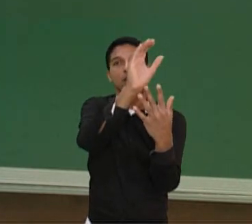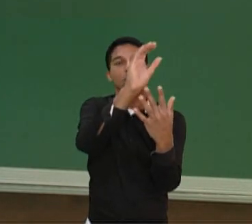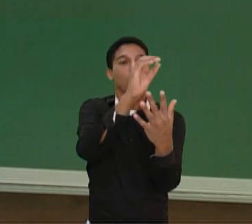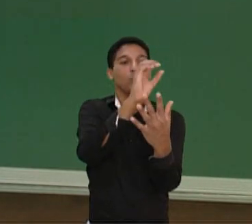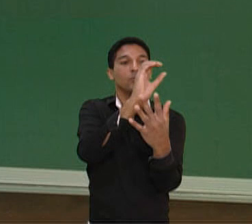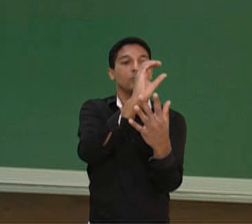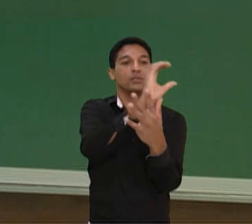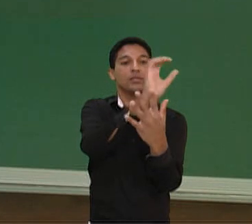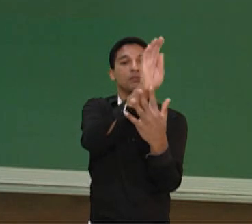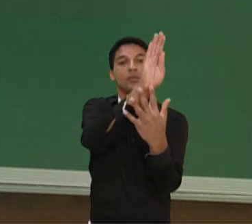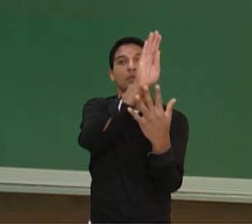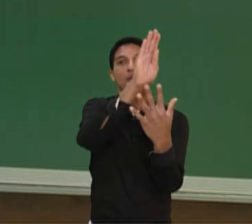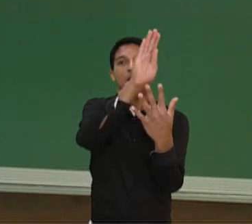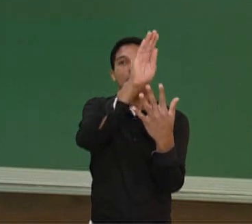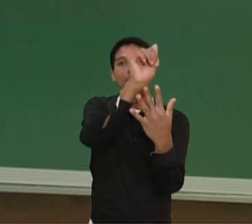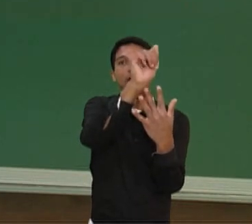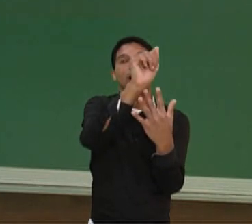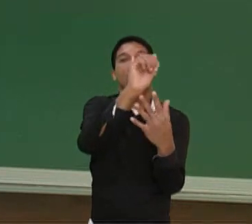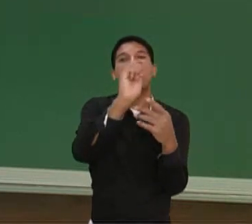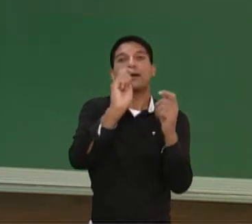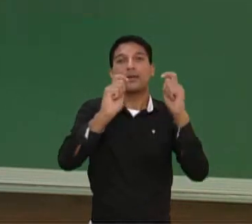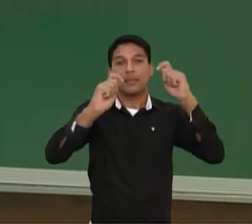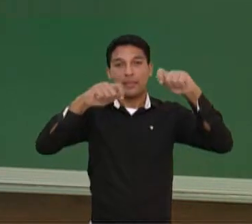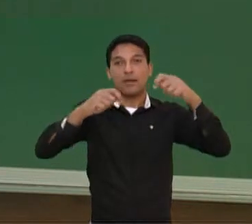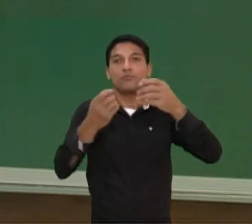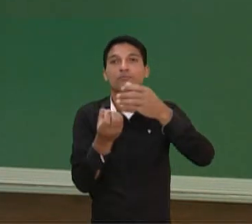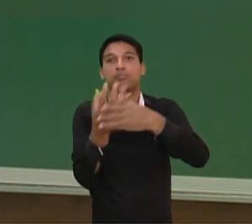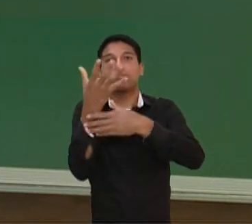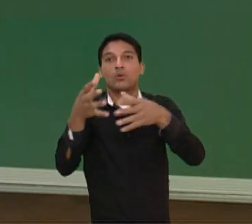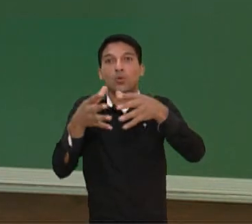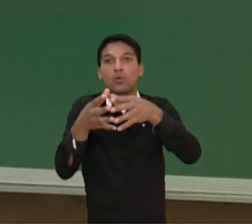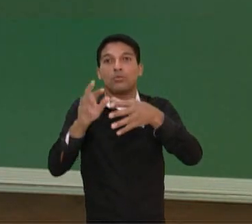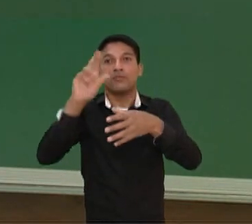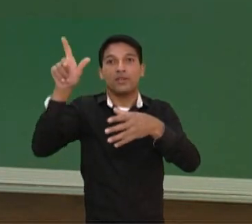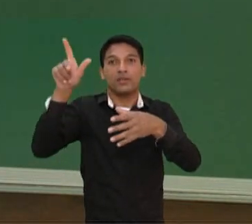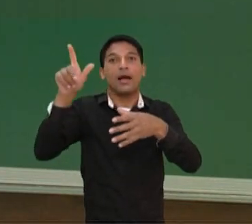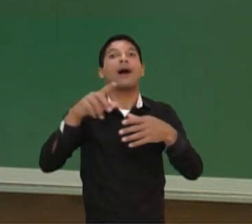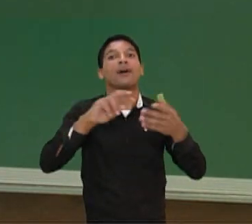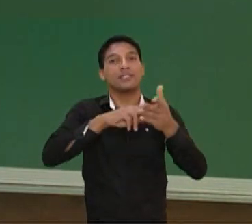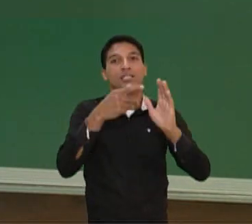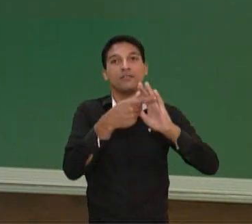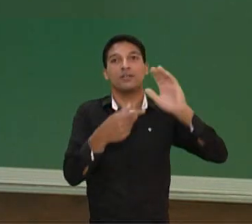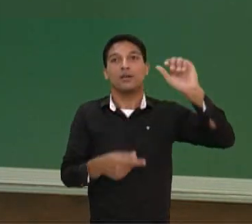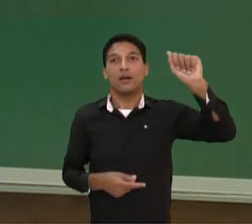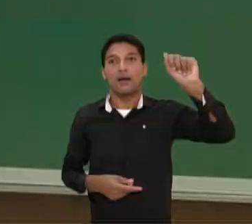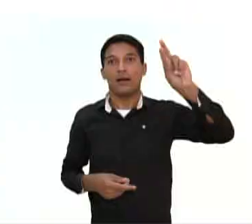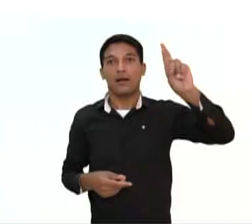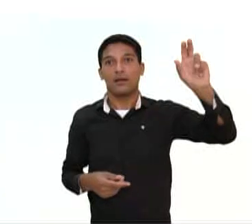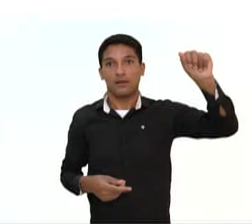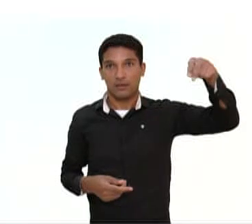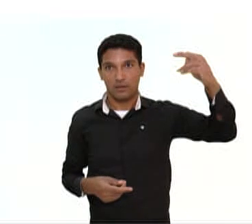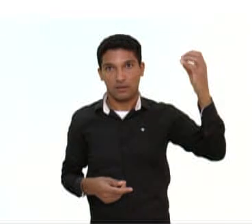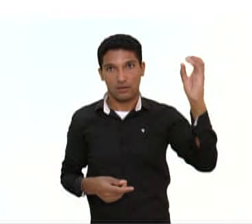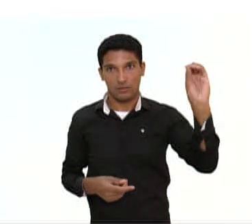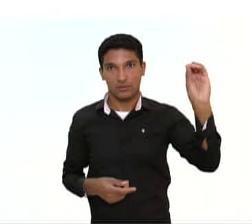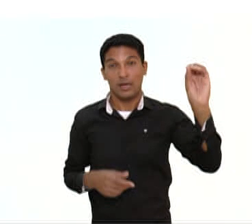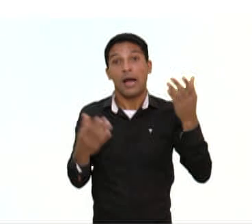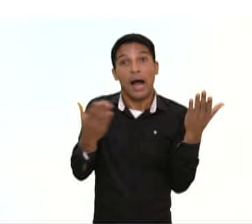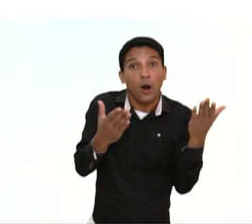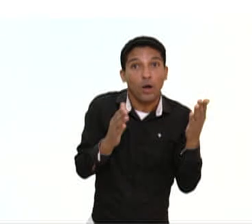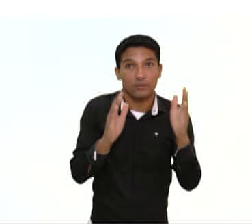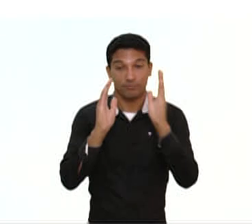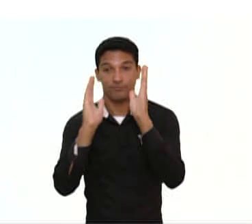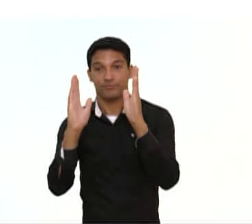A, define um conjunto diferente, então é um arranjo. Na combinação, a ordem dos agrupamentos não interfere